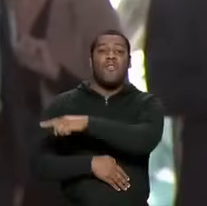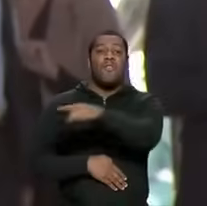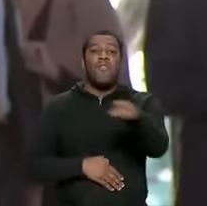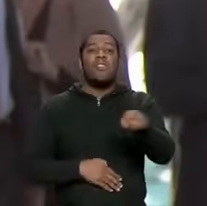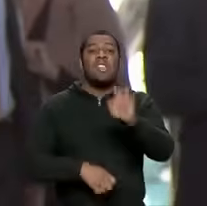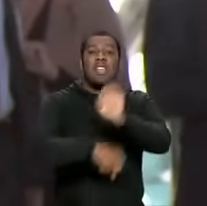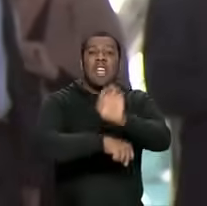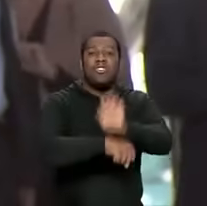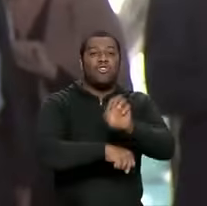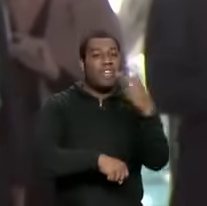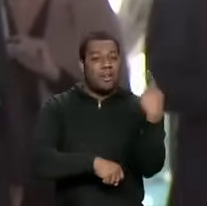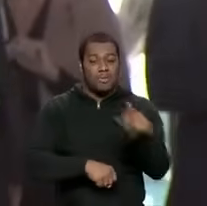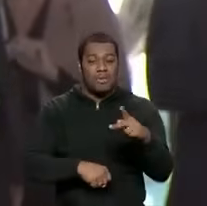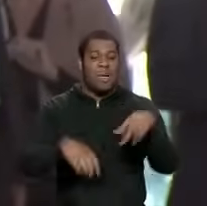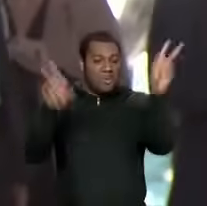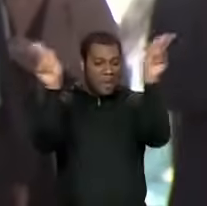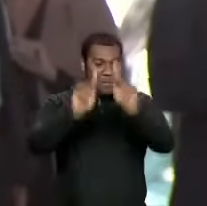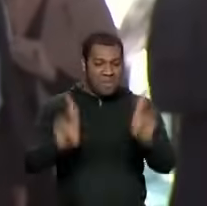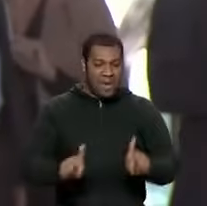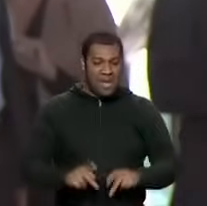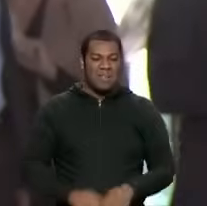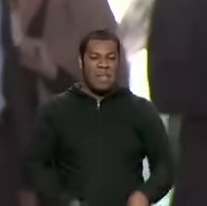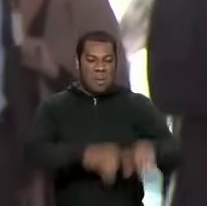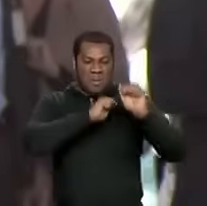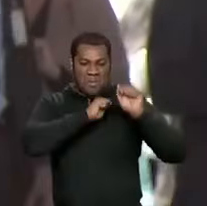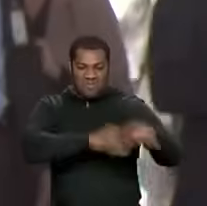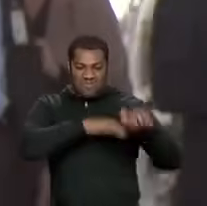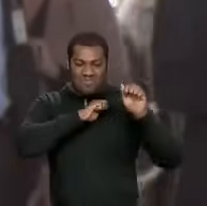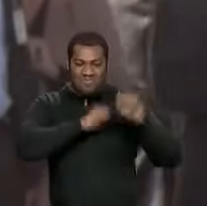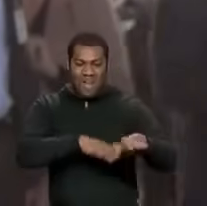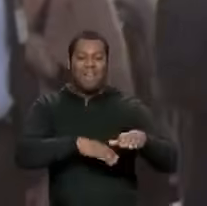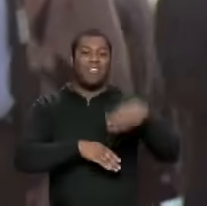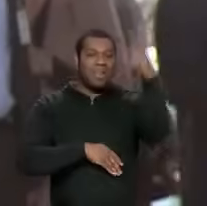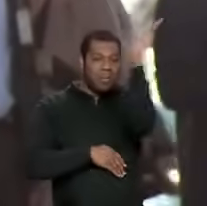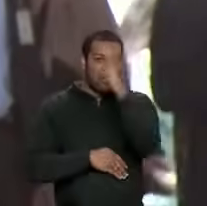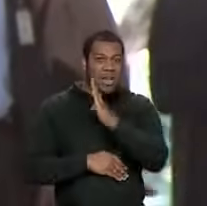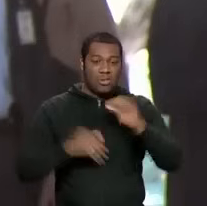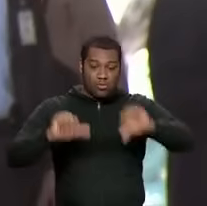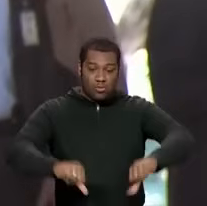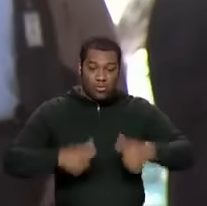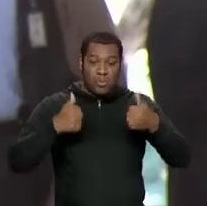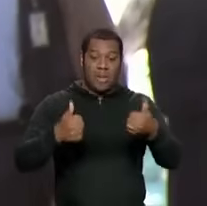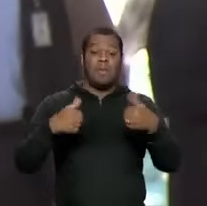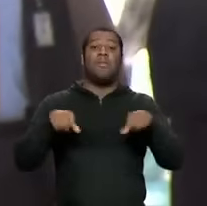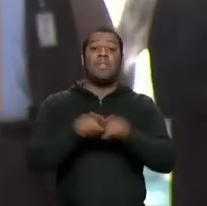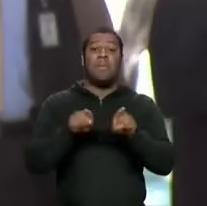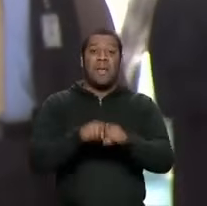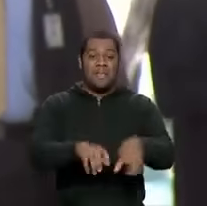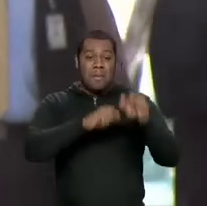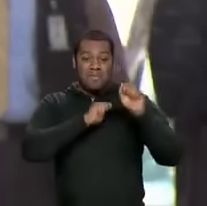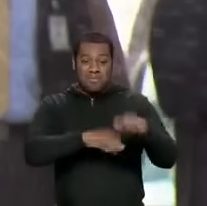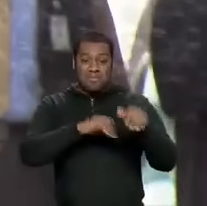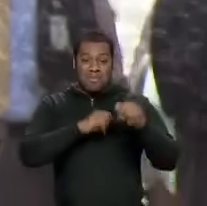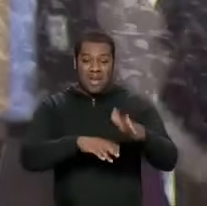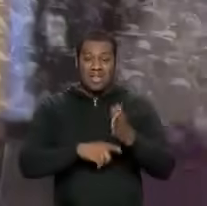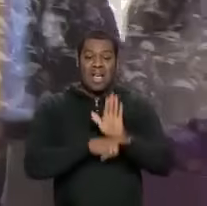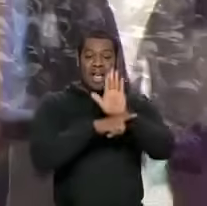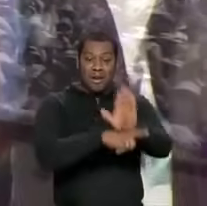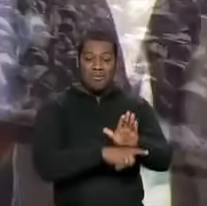Estados seguiremos em Marcha pela reconstrução do Brasil e pelo bem viver